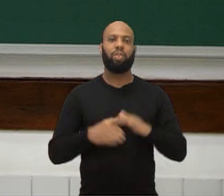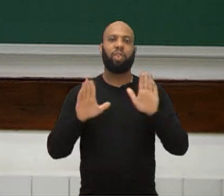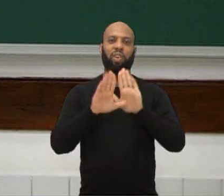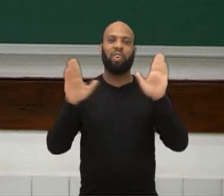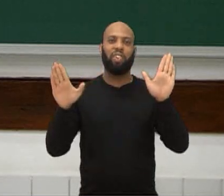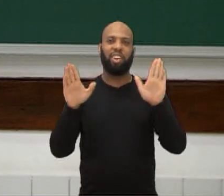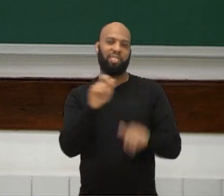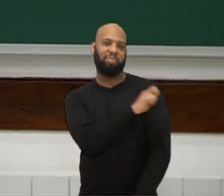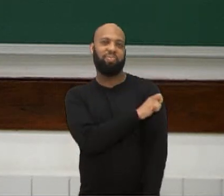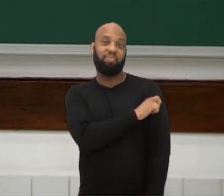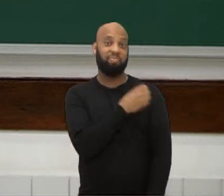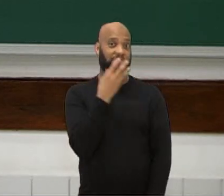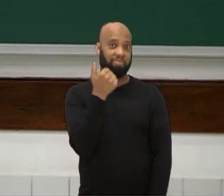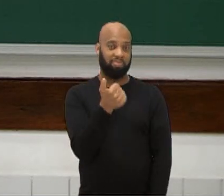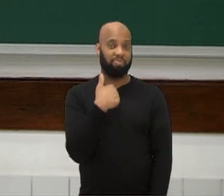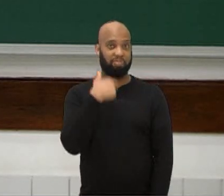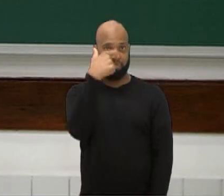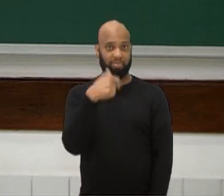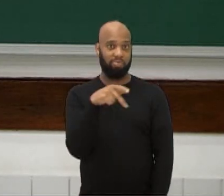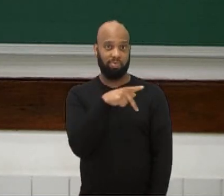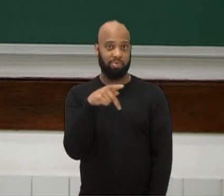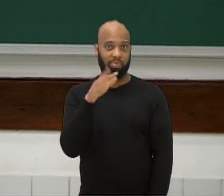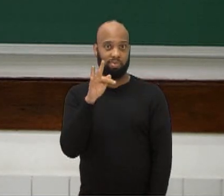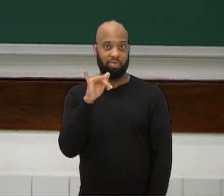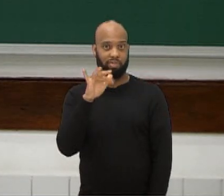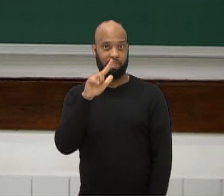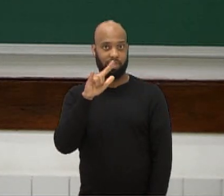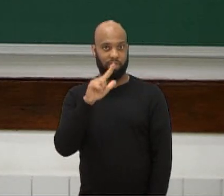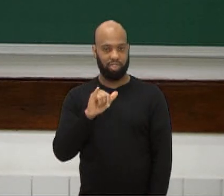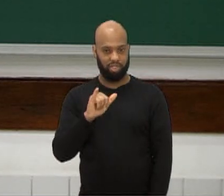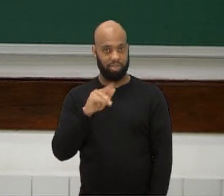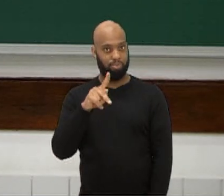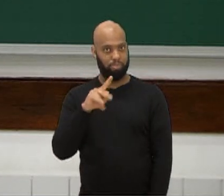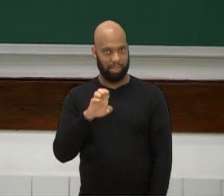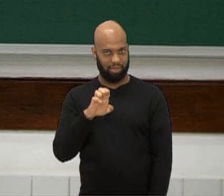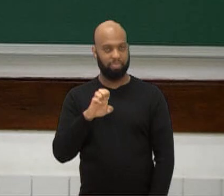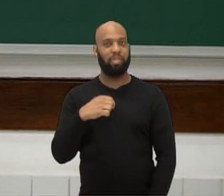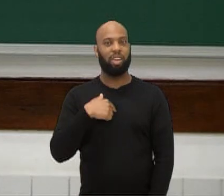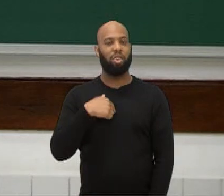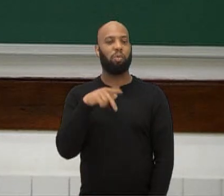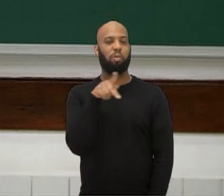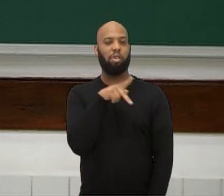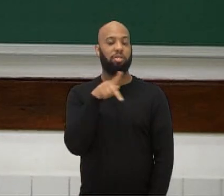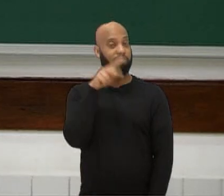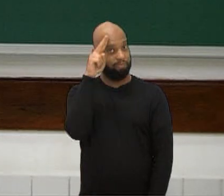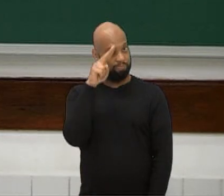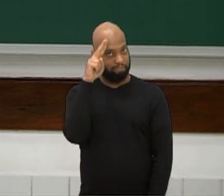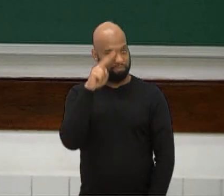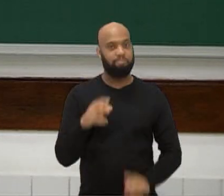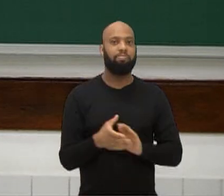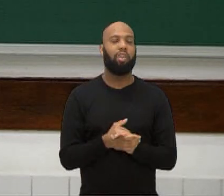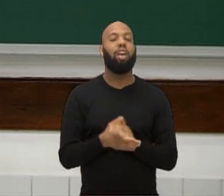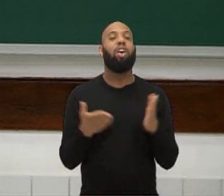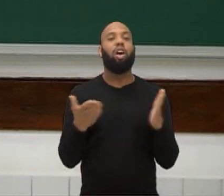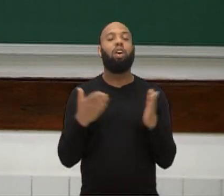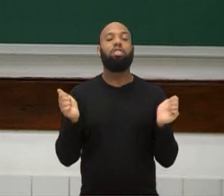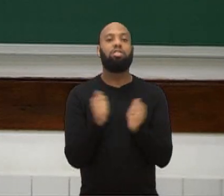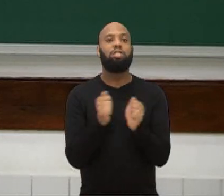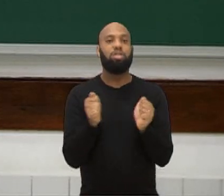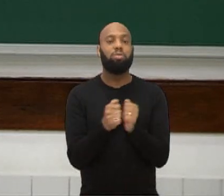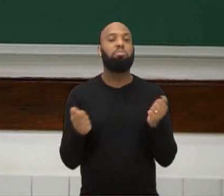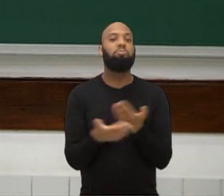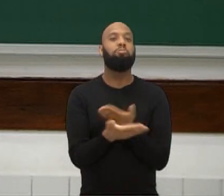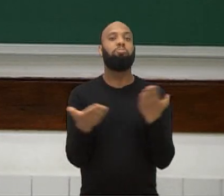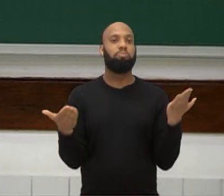Olá, alunos! Tudo bem? Eu sou o professor Felipe Pego Camargos, professor de História, e hoje vamos estar junto